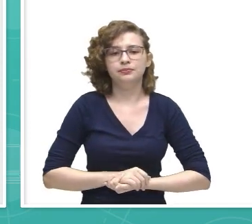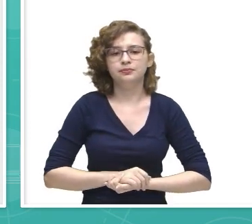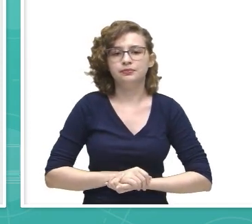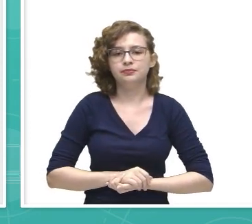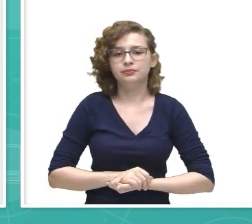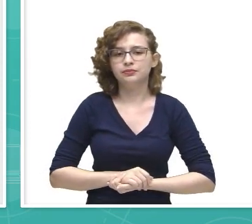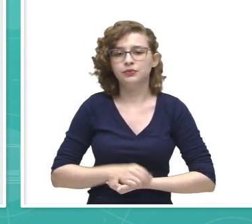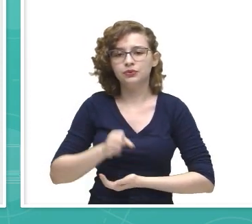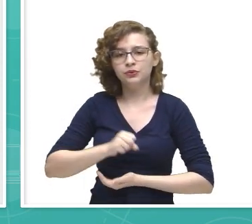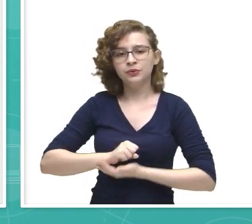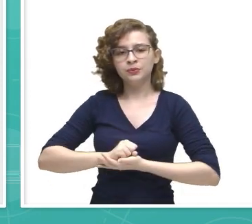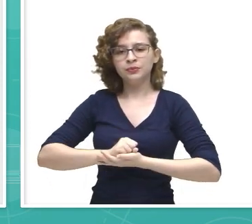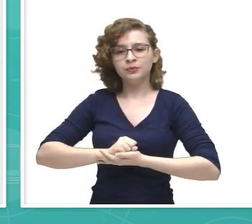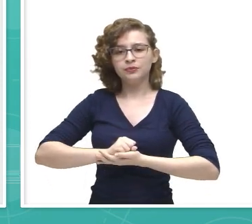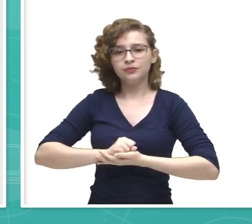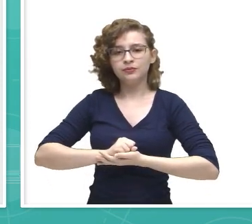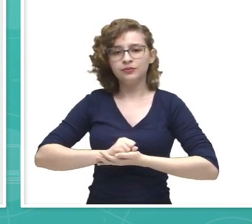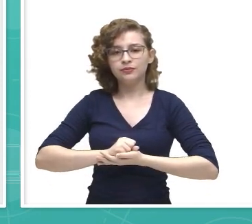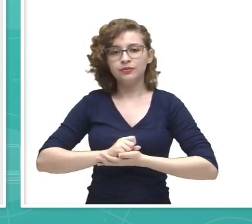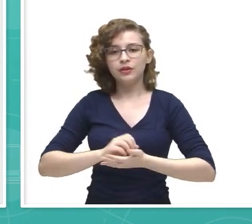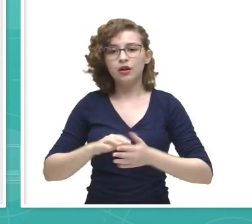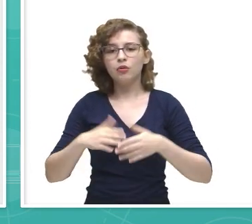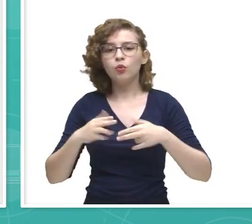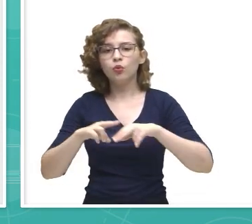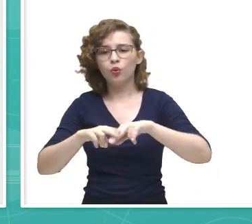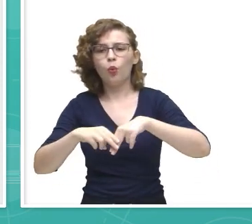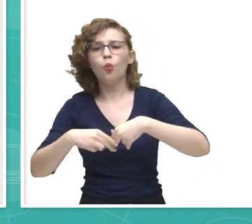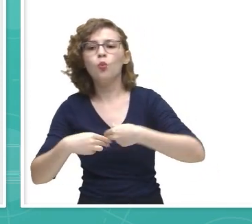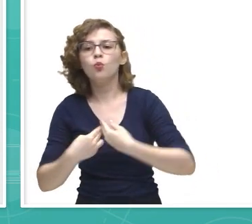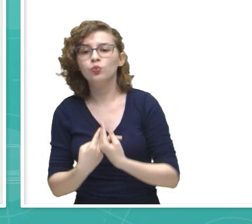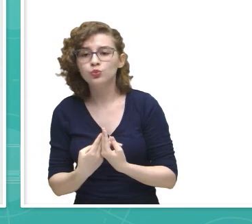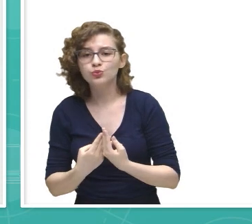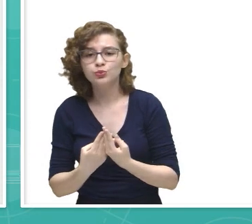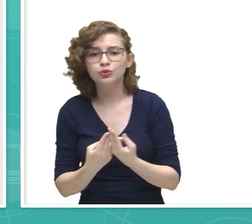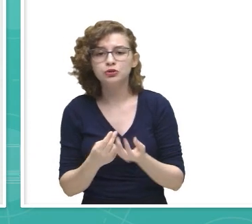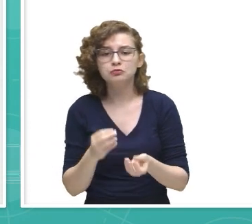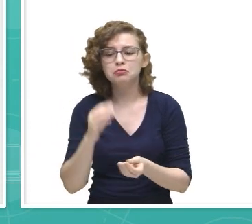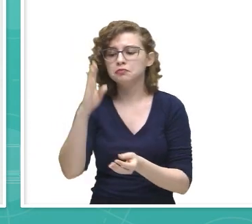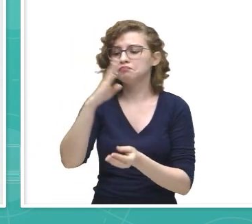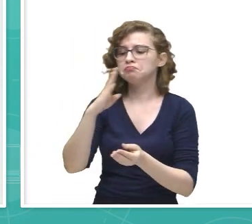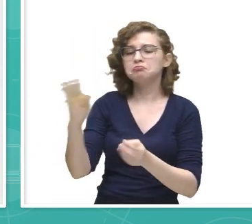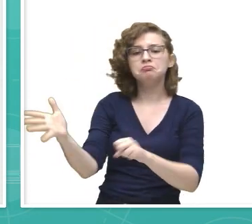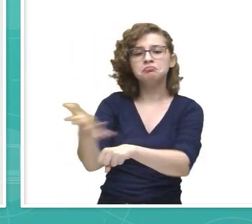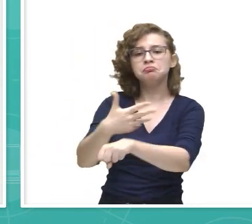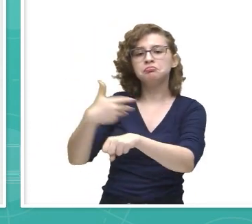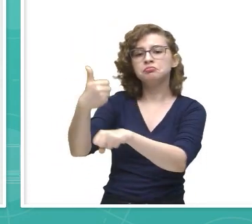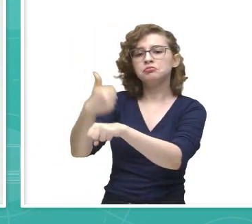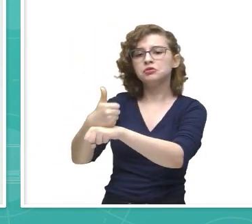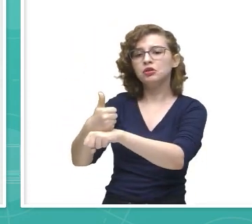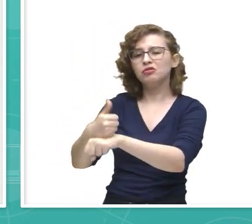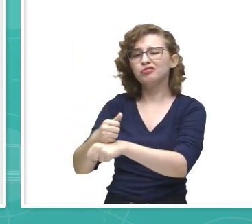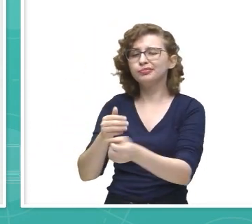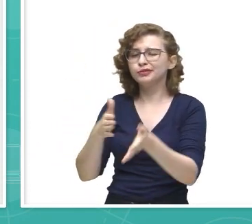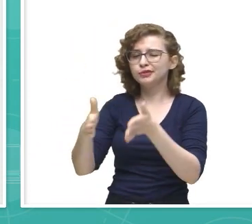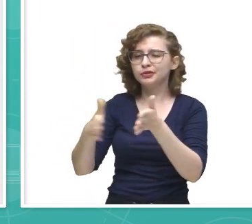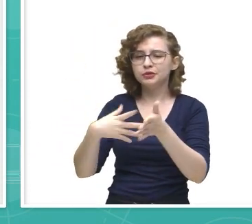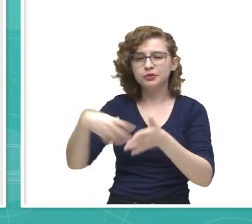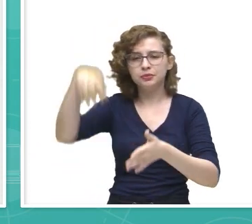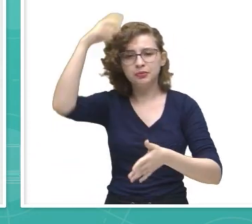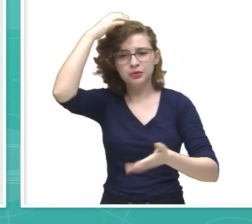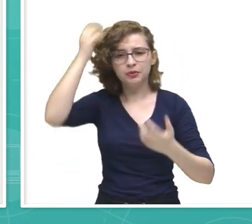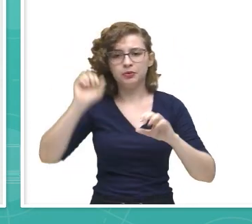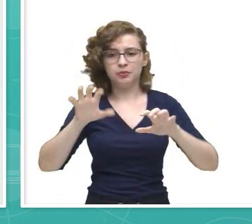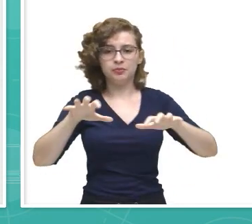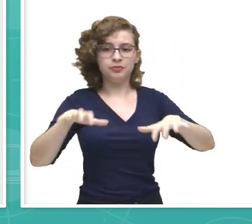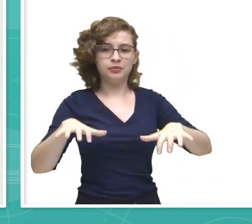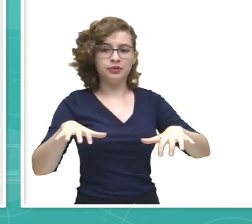que diz o seguinte para a gente. As razões que fizeram com que o Brasil colonial, e mesmo durante o Império, a escravidão